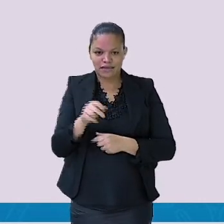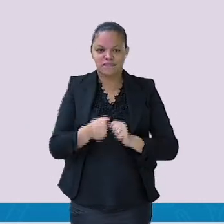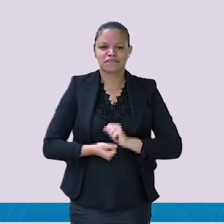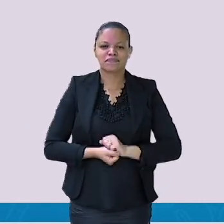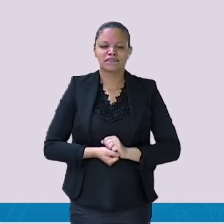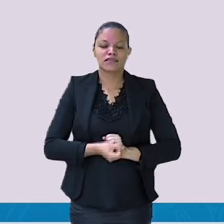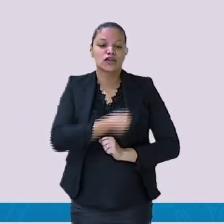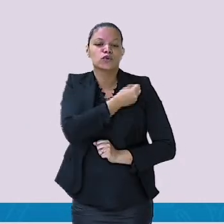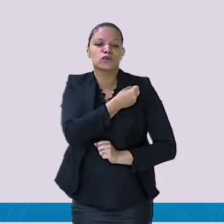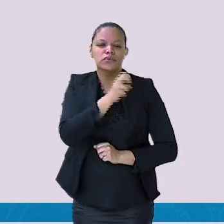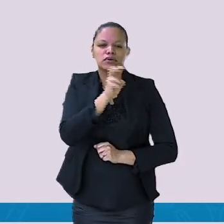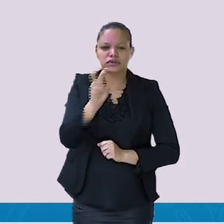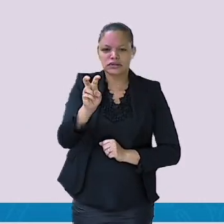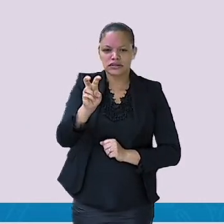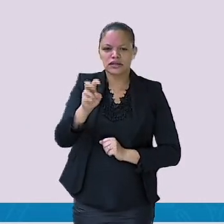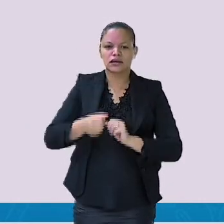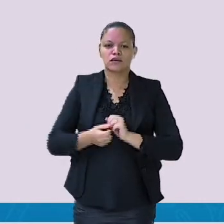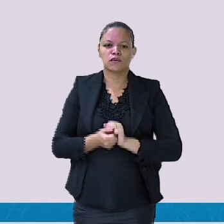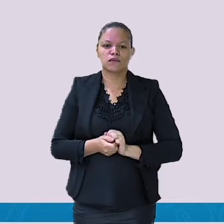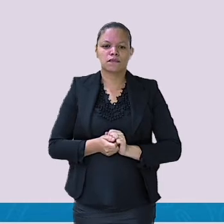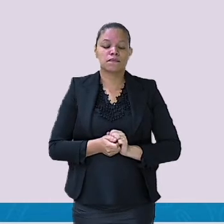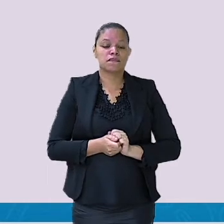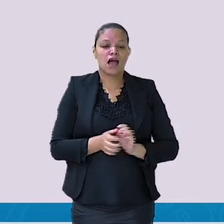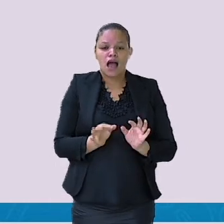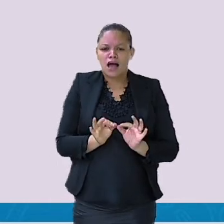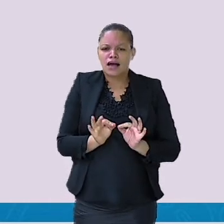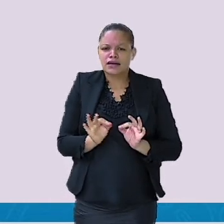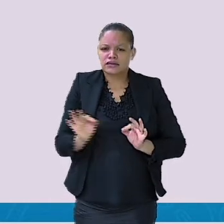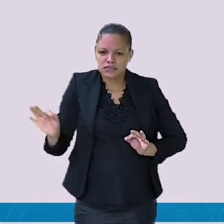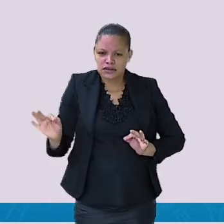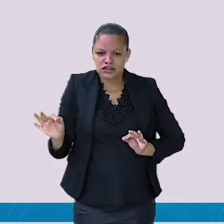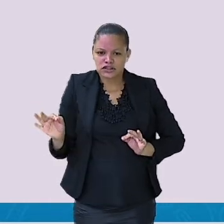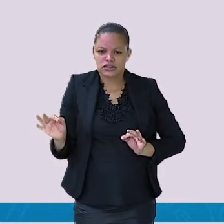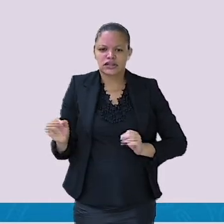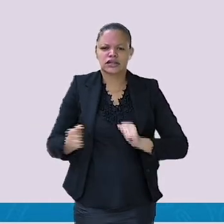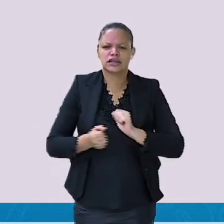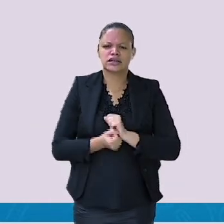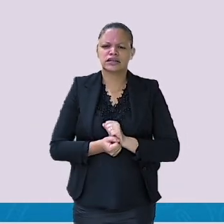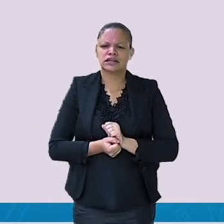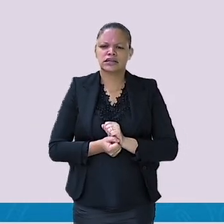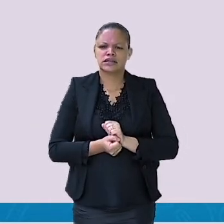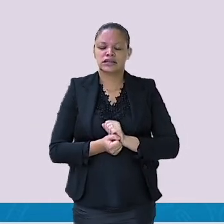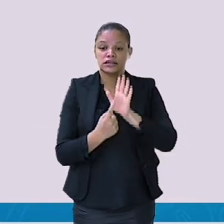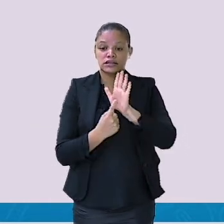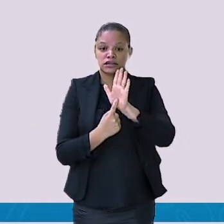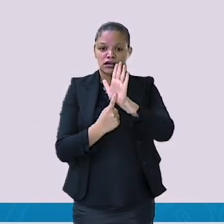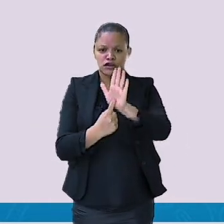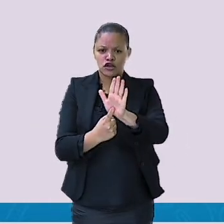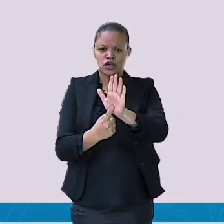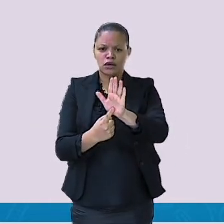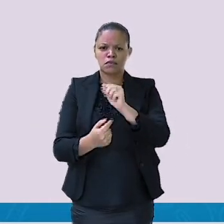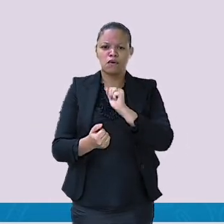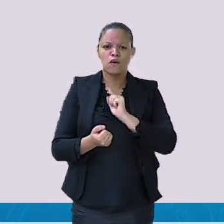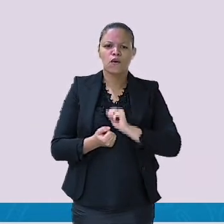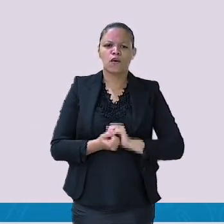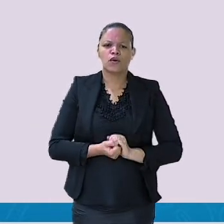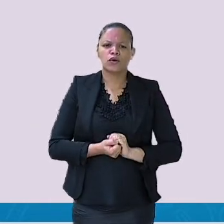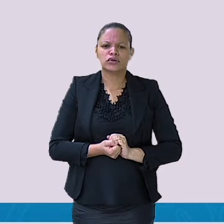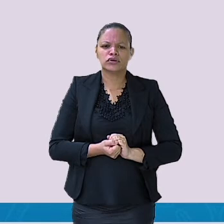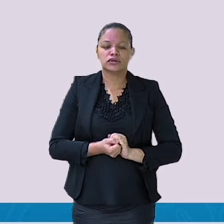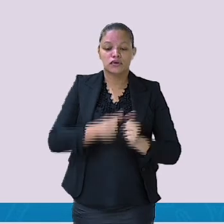unidades indicadas. Eu tenho 0,018 litros e quero transformar